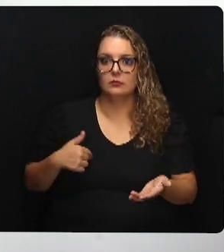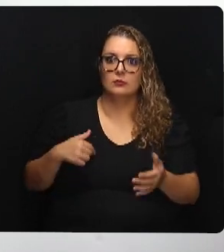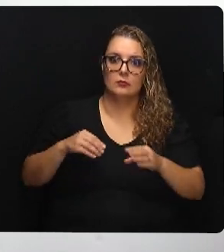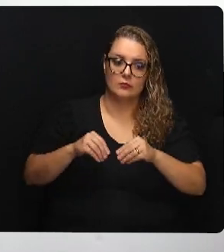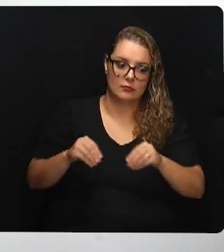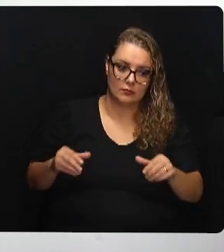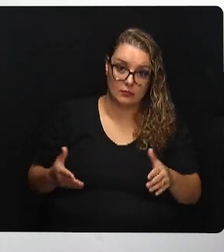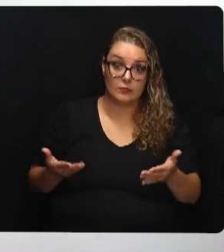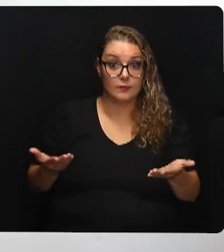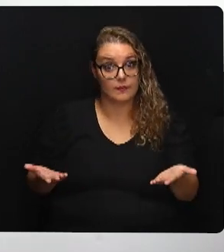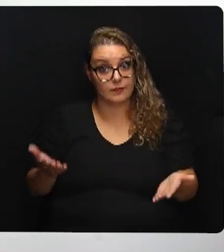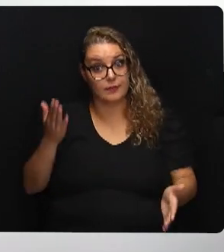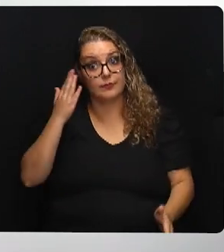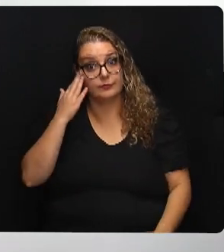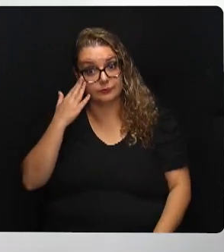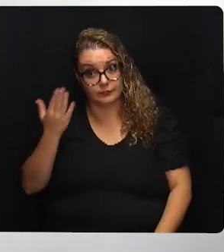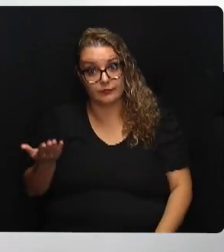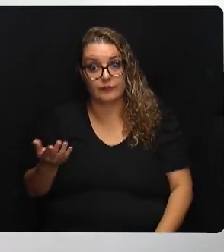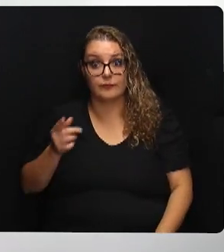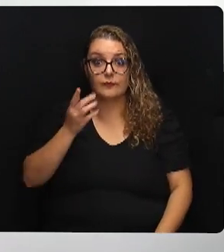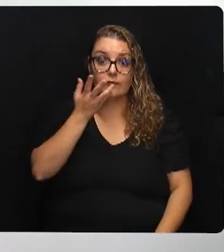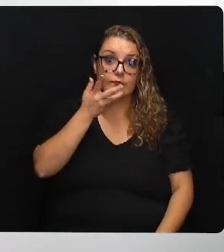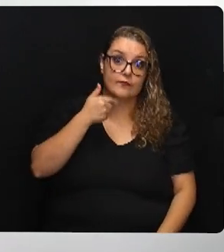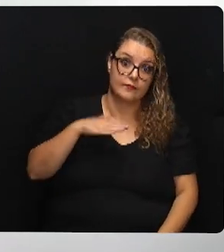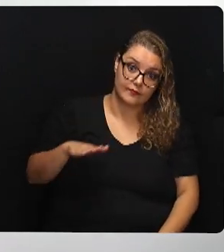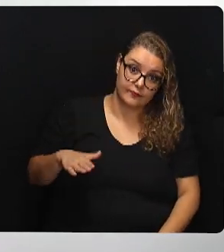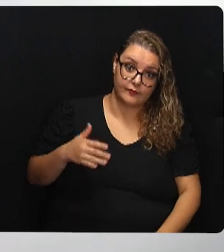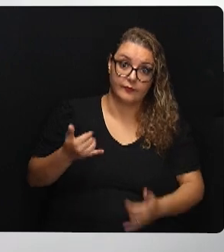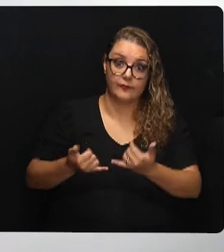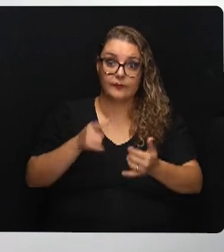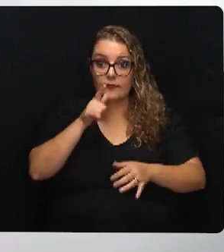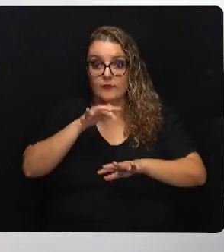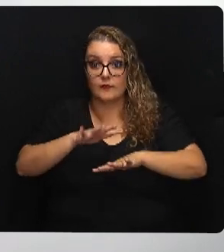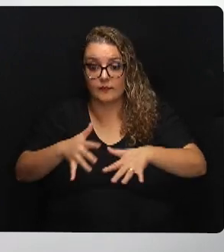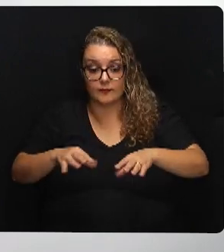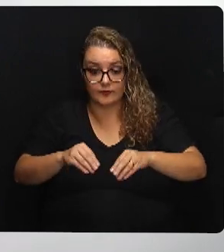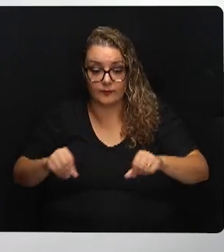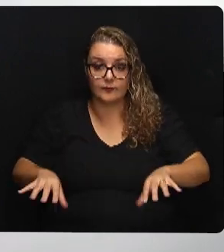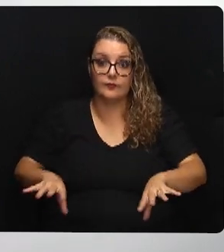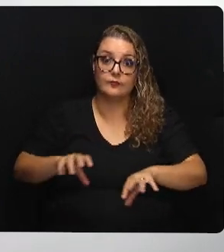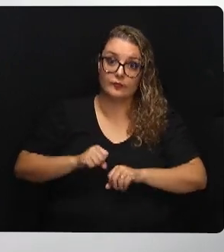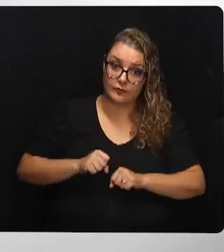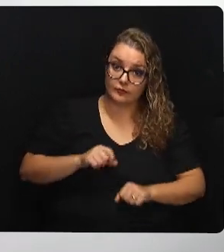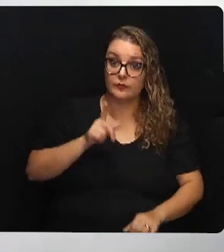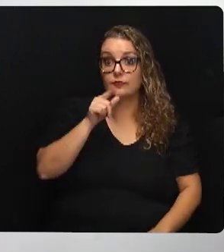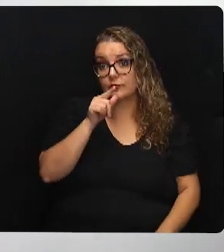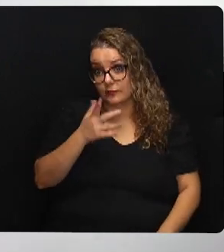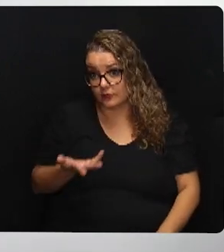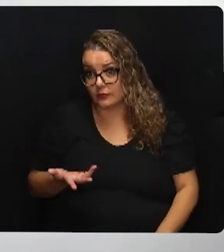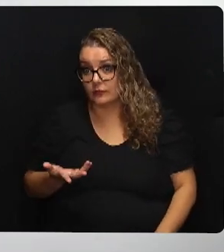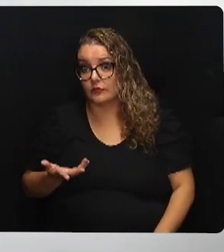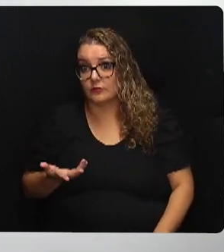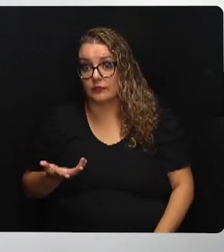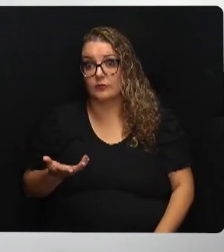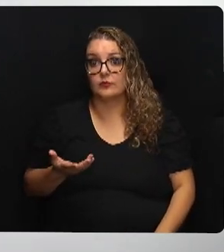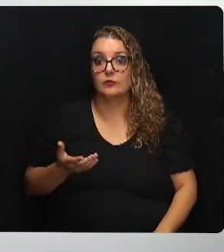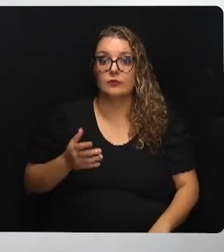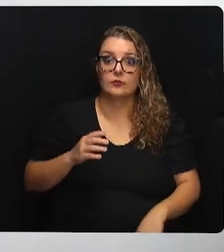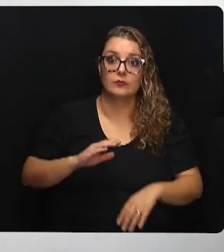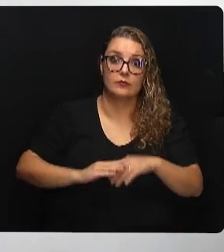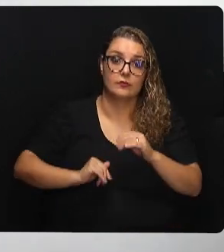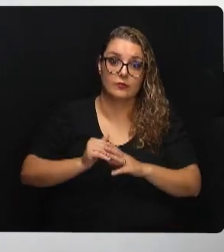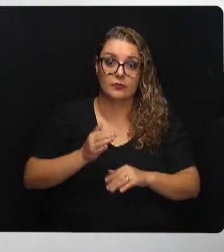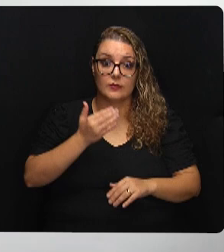Mesmo, eu só vou ficar na areia. Mas a gente sabe que acaba que a criança vai brincar na beira da água, então ela se contamina com aquela água, leva,